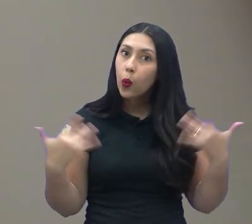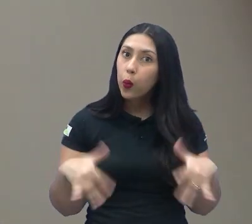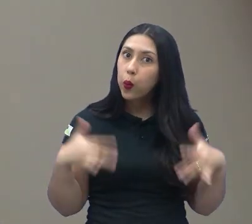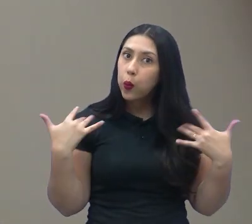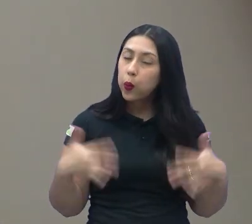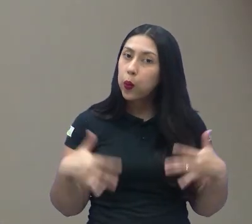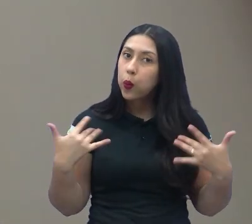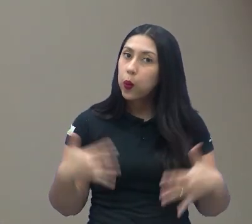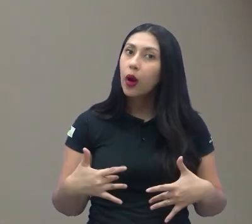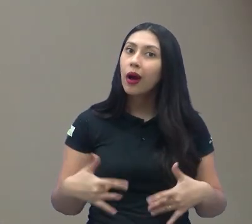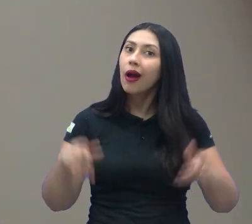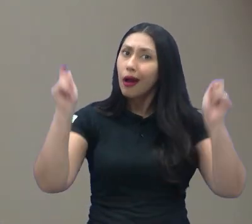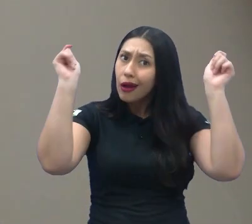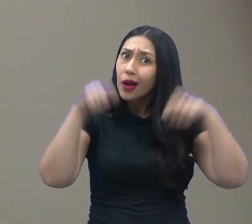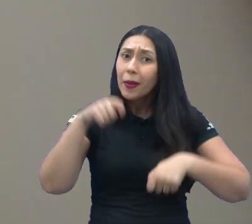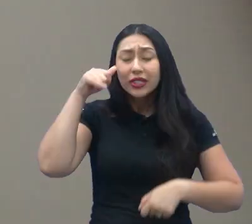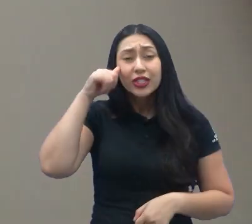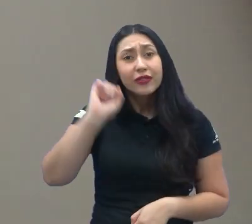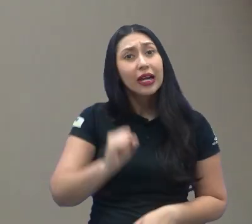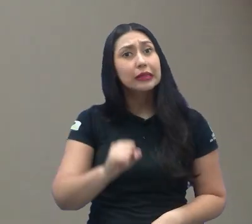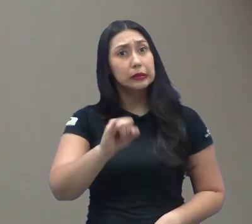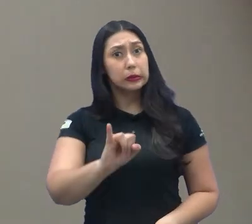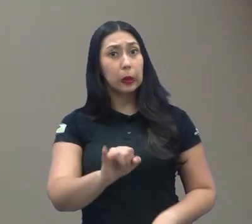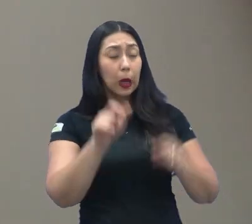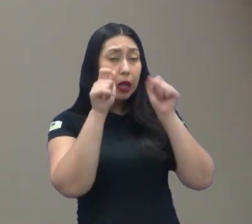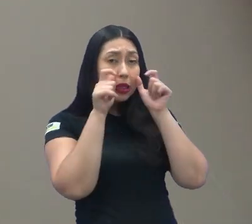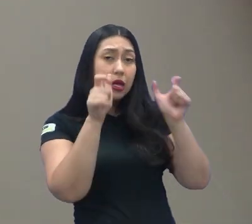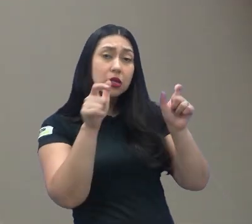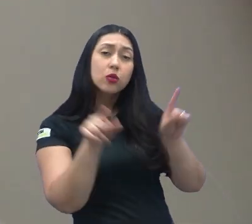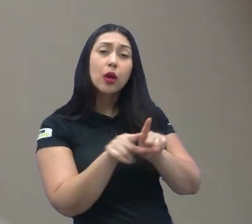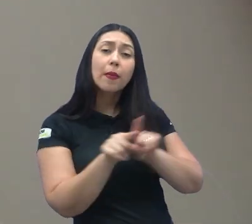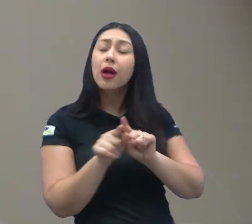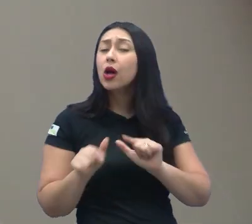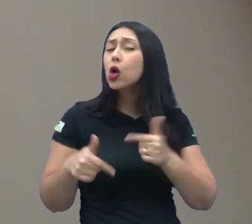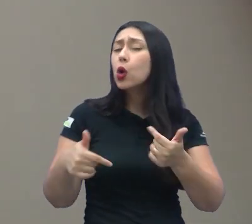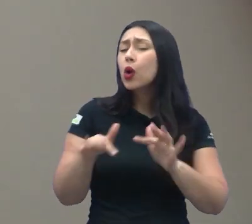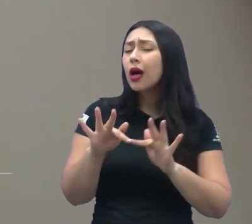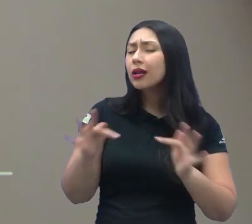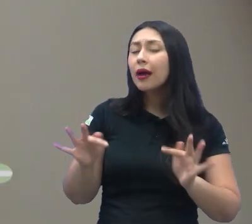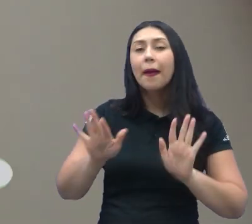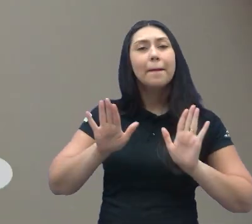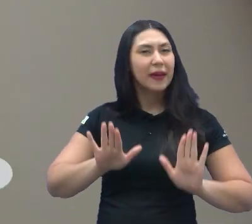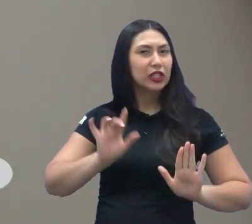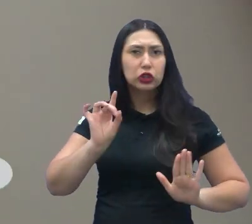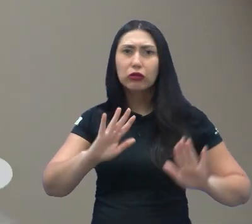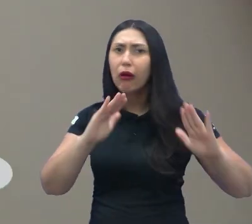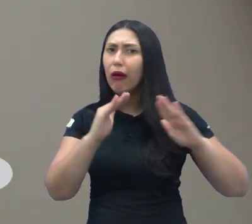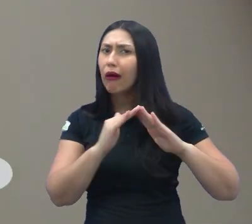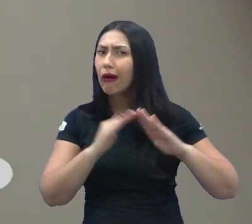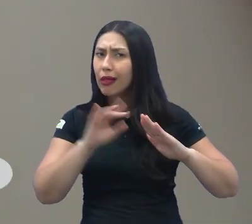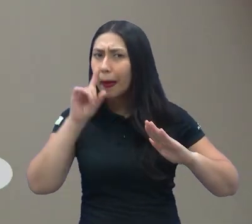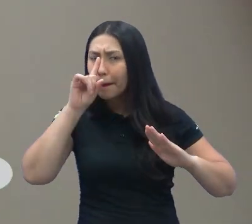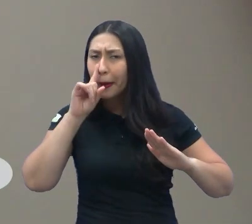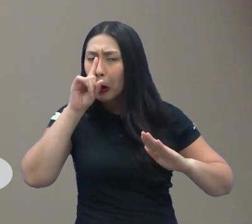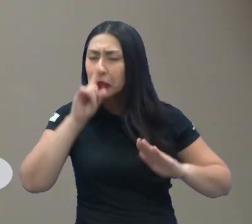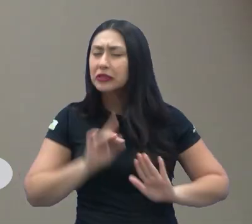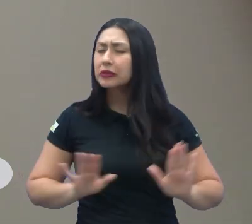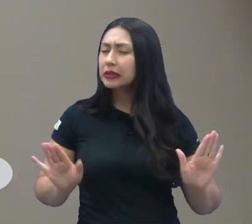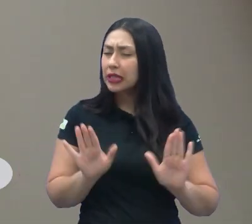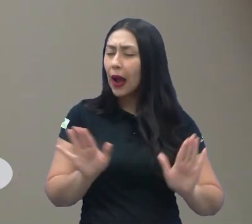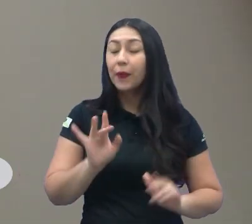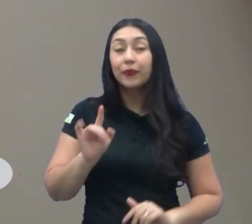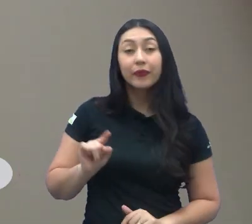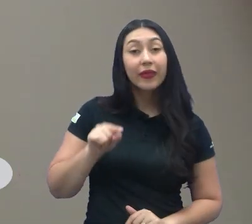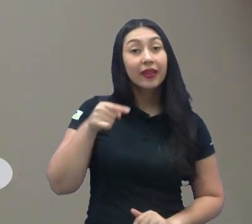para evitar com atenção e pequenas atitudes. Mas o perigo não está só dentro de casa não, viu? No próximo bloco, a gente vai falar